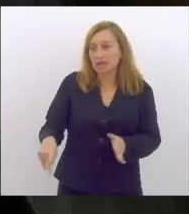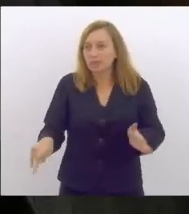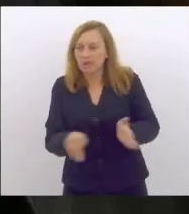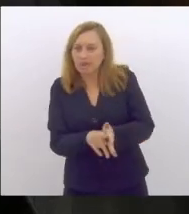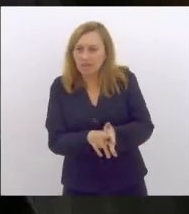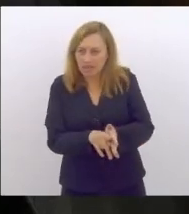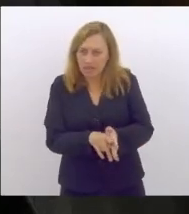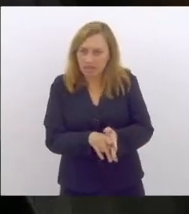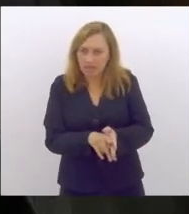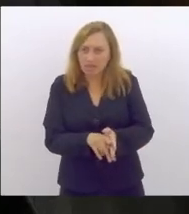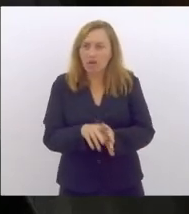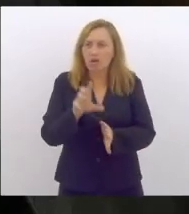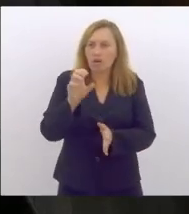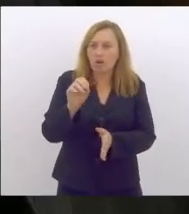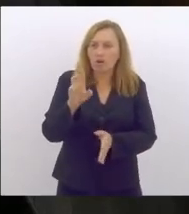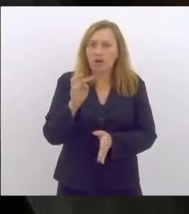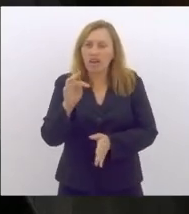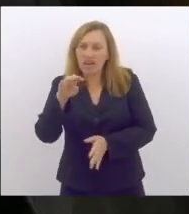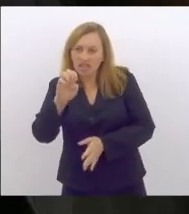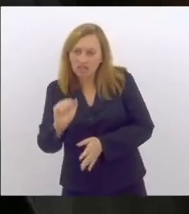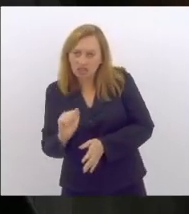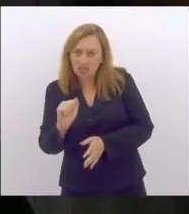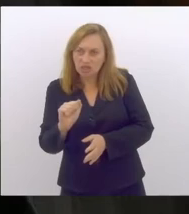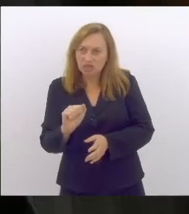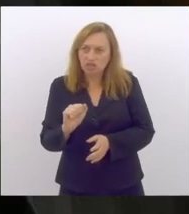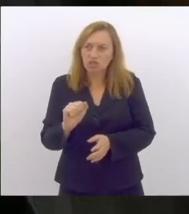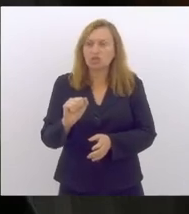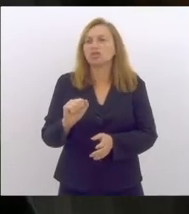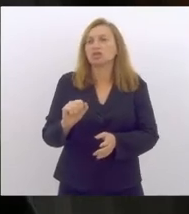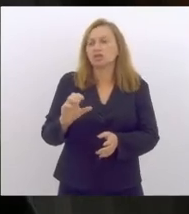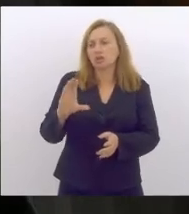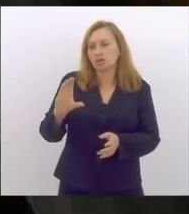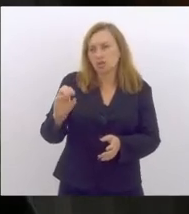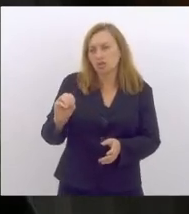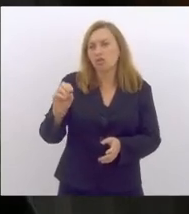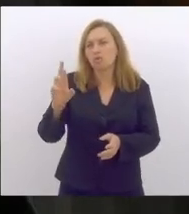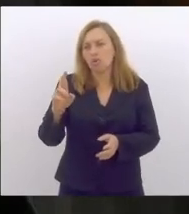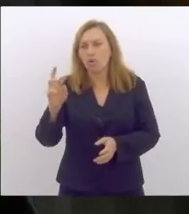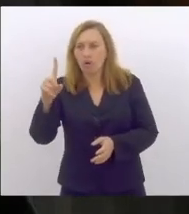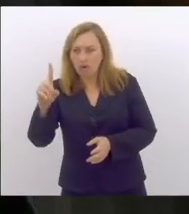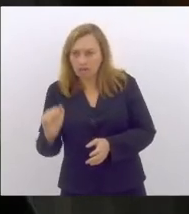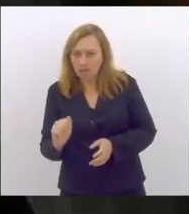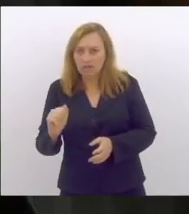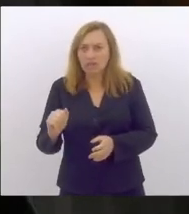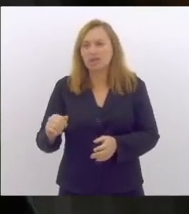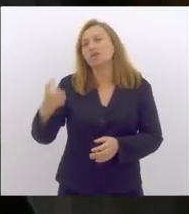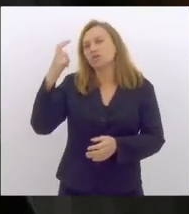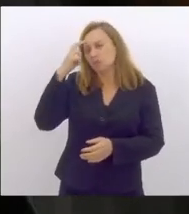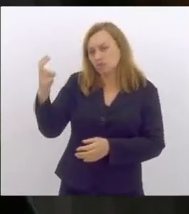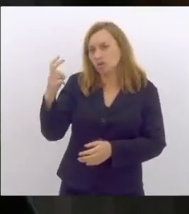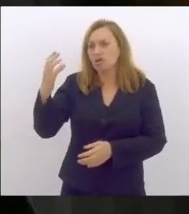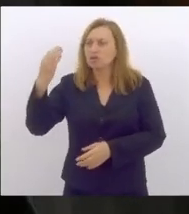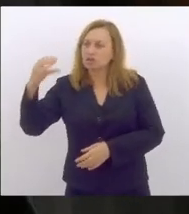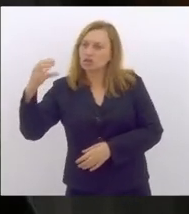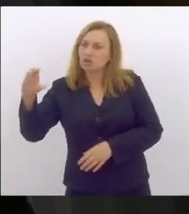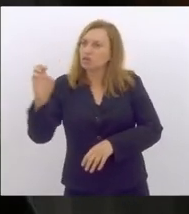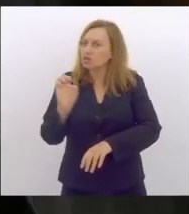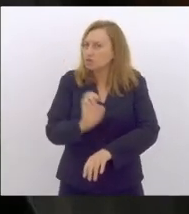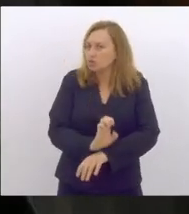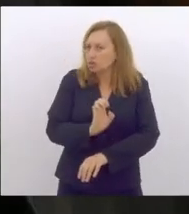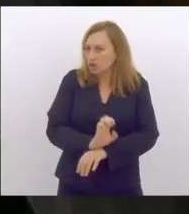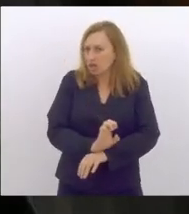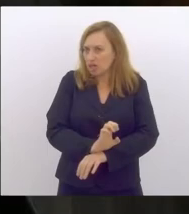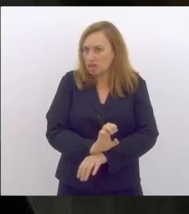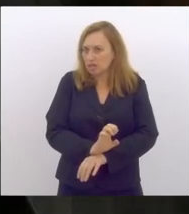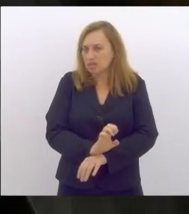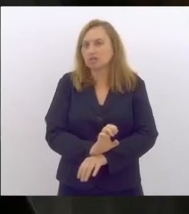com o protagonismo Orquestra de corda Da Grota é um projeto cultural maravilhoso que é patrimônio cultural de Niterói e do Estado Em ambos os casos